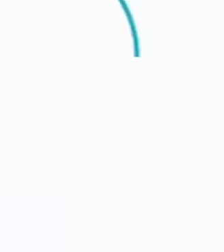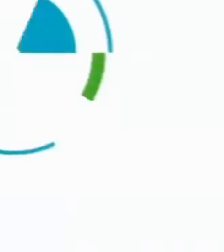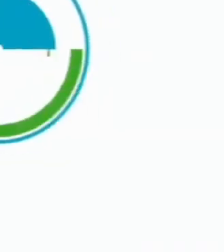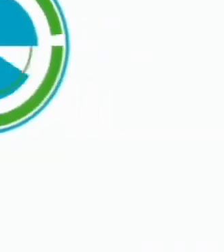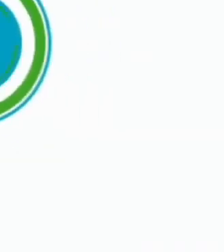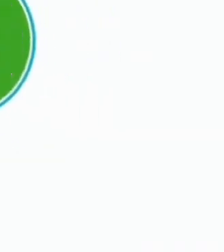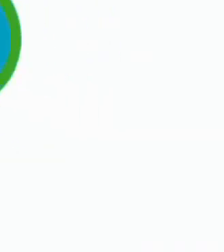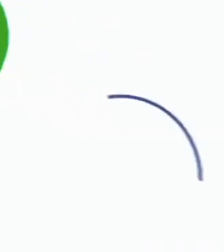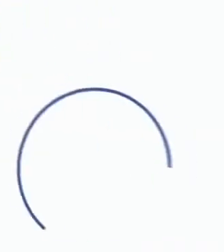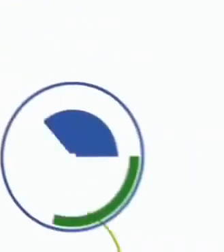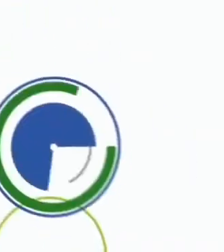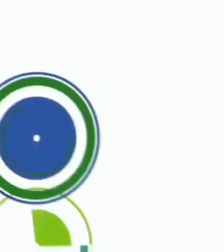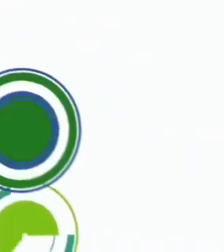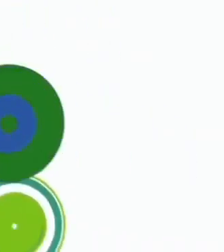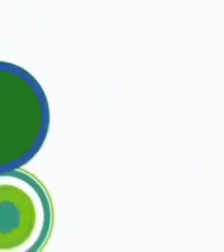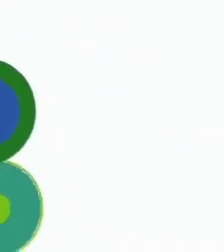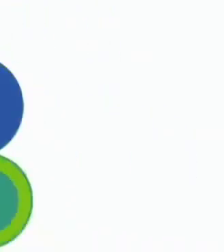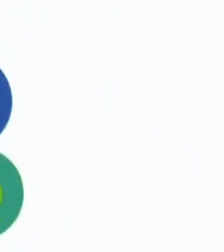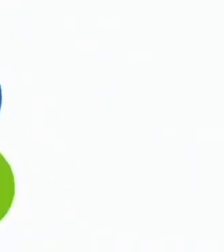O